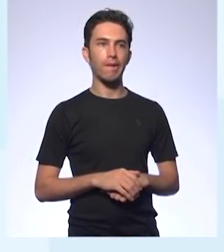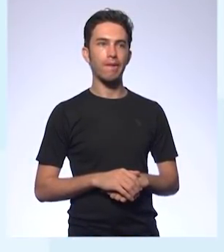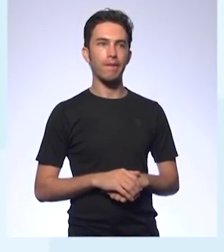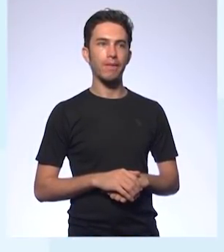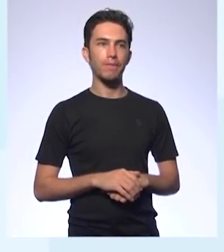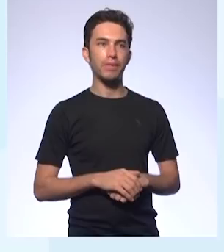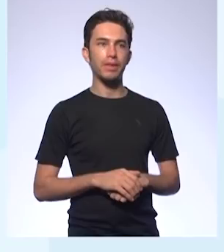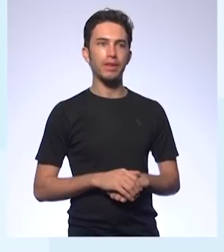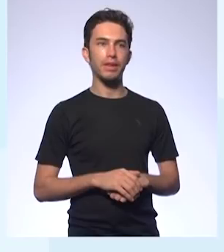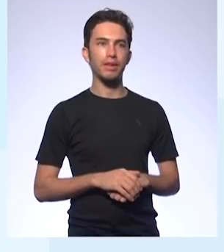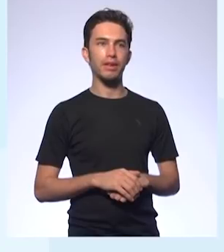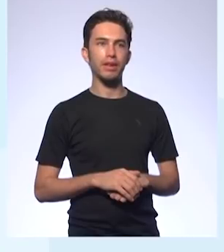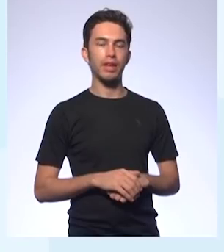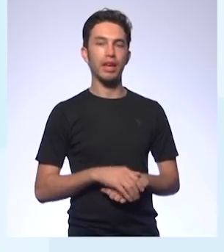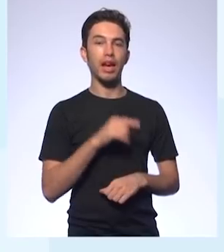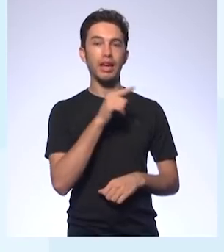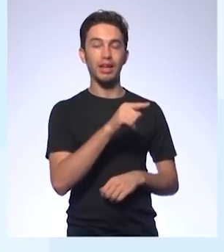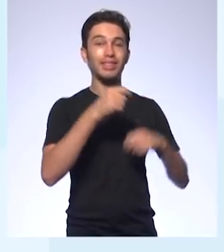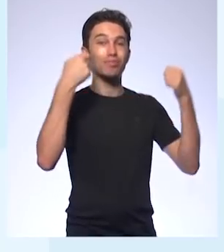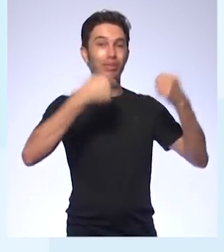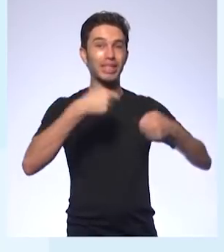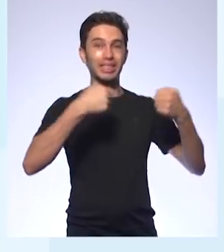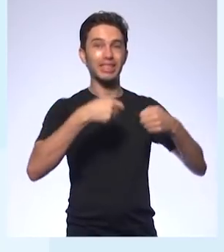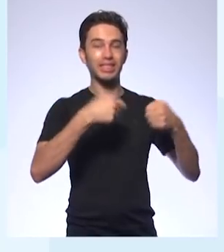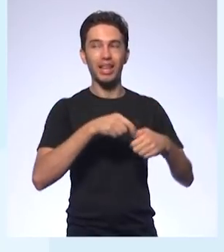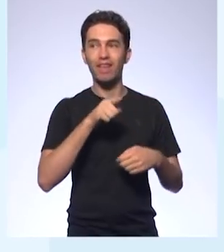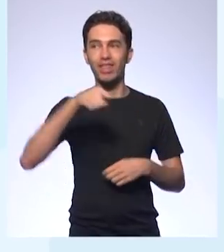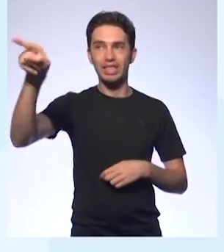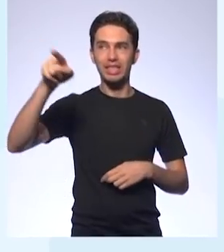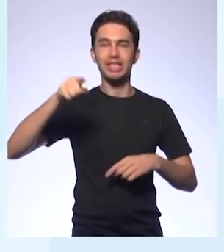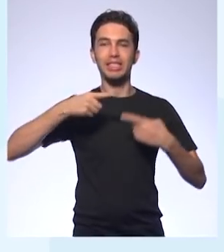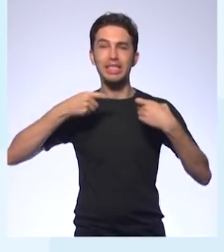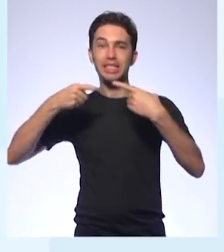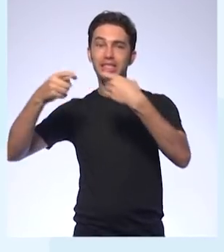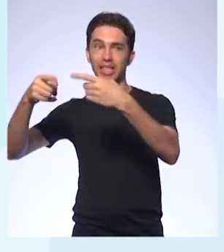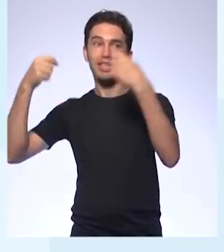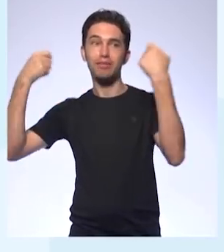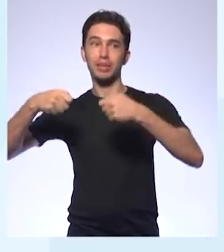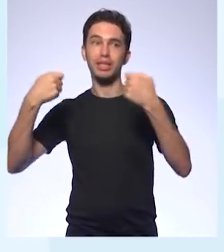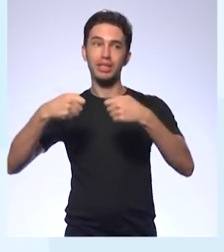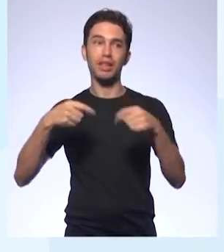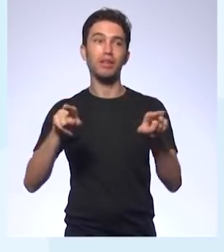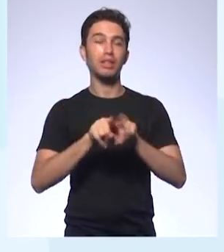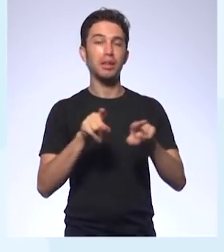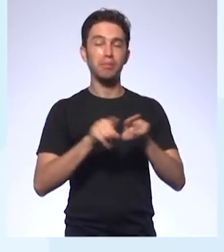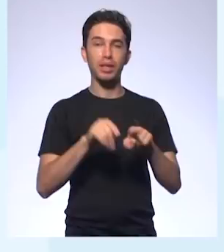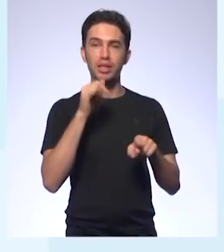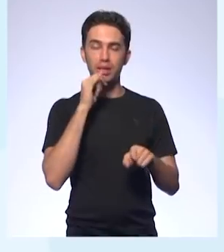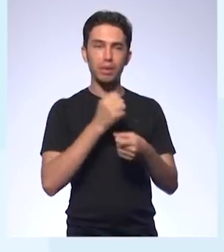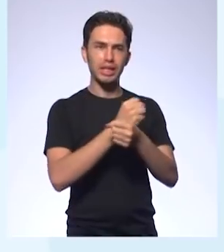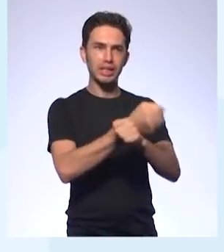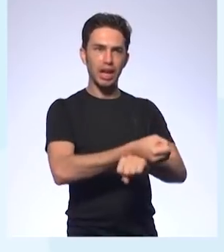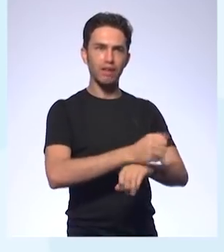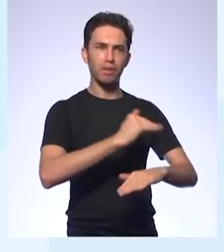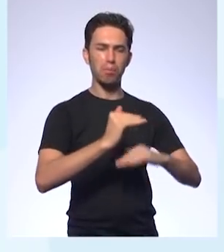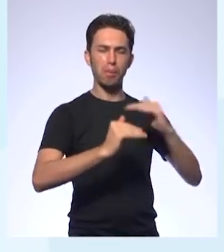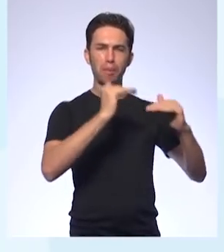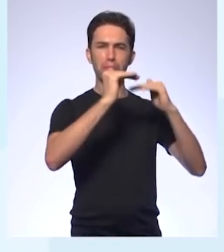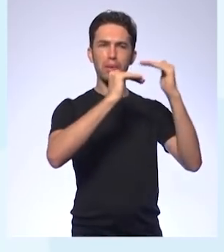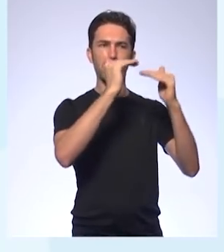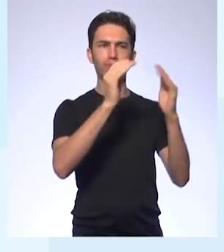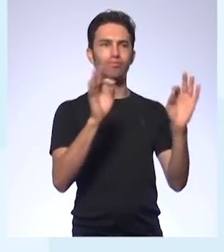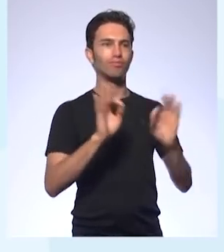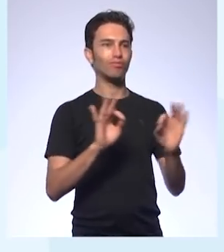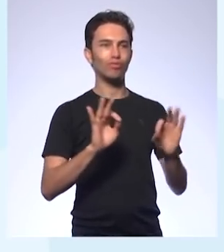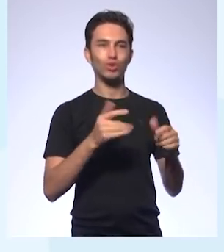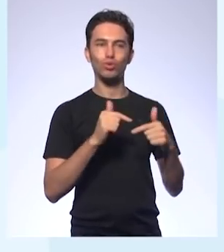Não ascendiam socialmente. Segura esse não ascendiam socialmente, que eu trouxe um gráfico para explicar. E, do outro lado, nós temos os